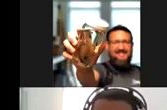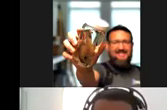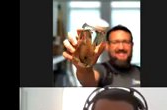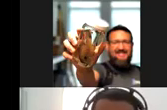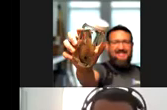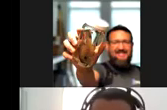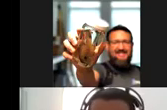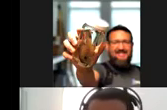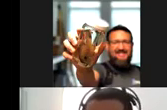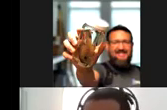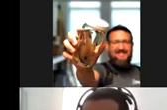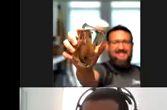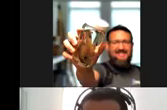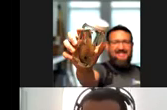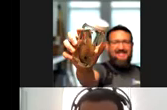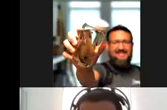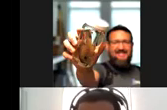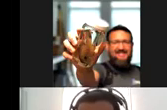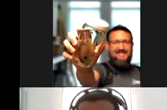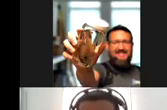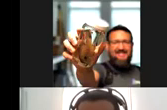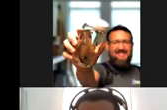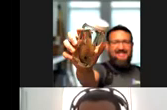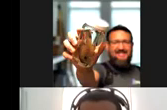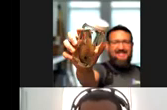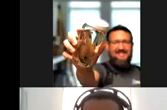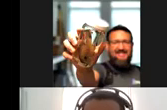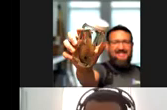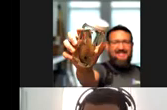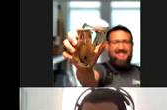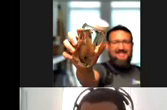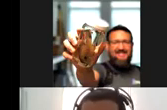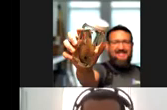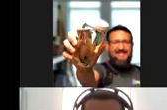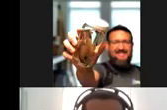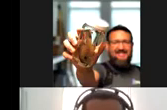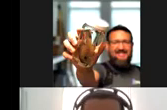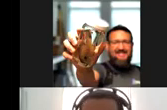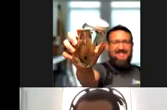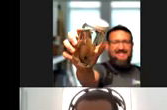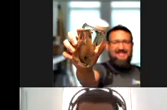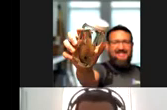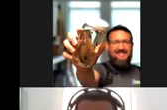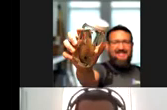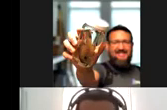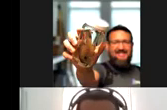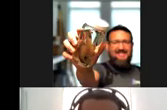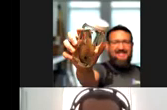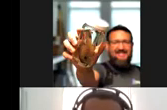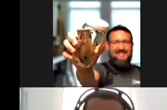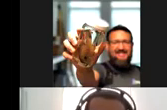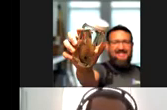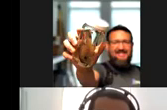ele foi melhorando, a gente foi precisando de modelos mais complexos para representar o átomo de uma forma melhor, né? De uma forma mais exata, de uma forma mais aproximada da